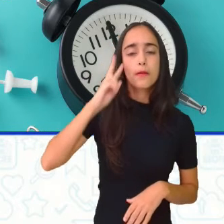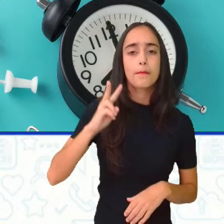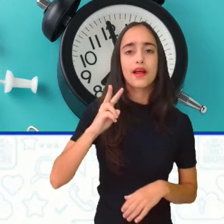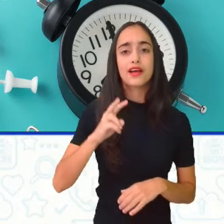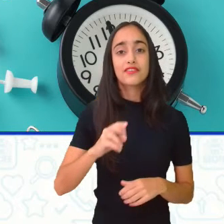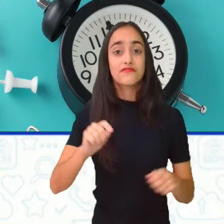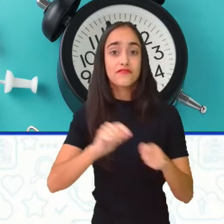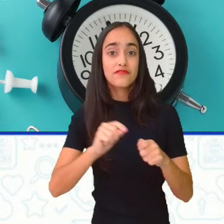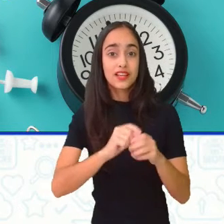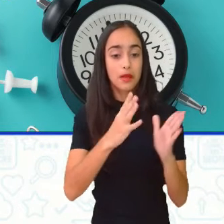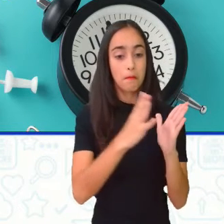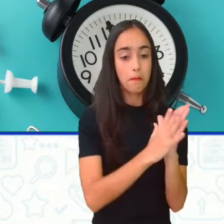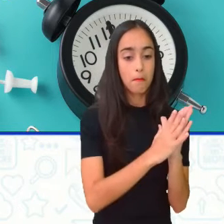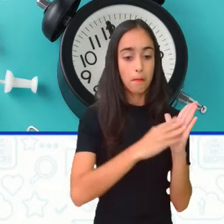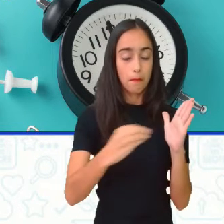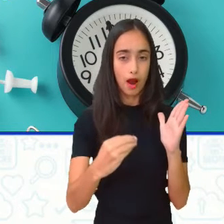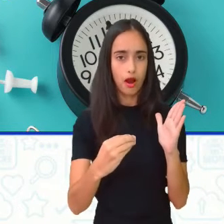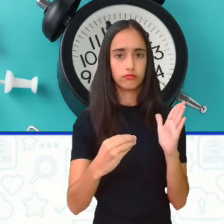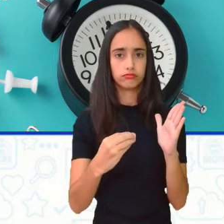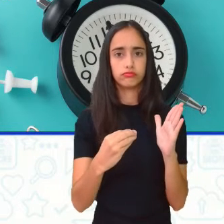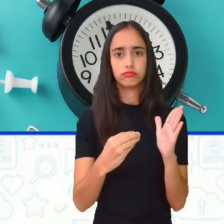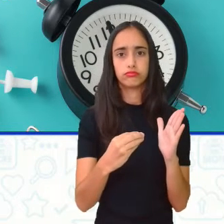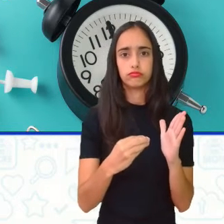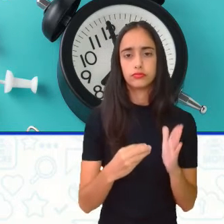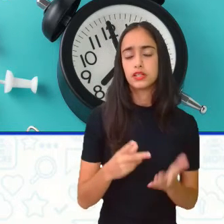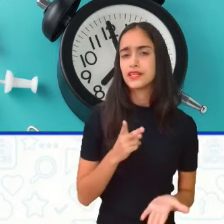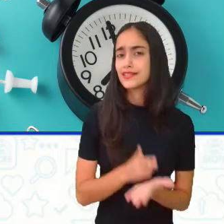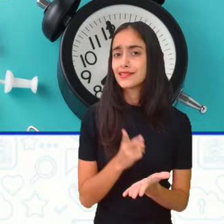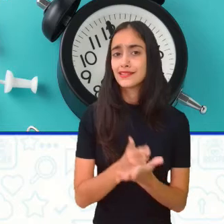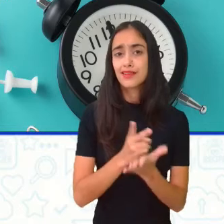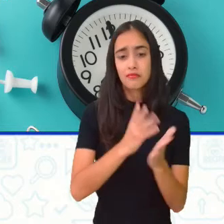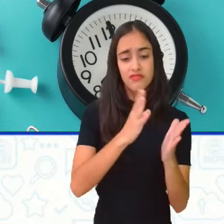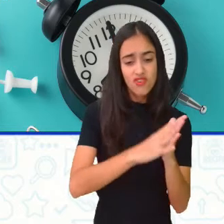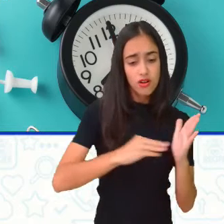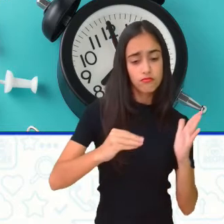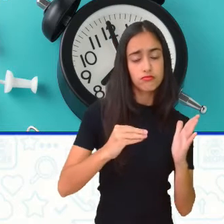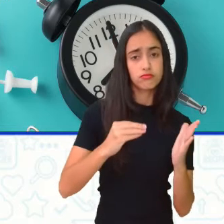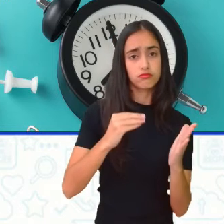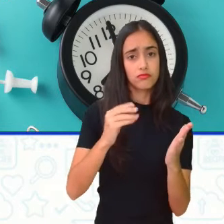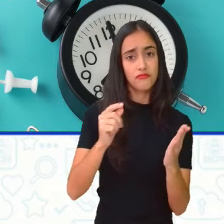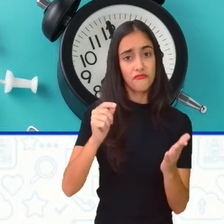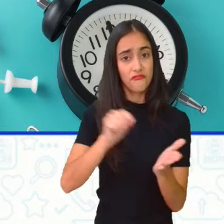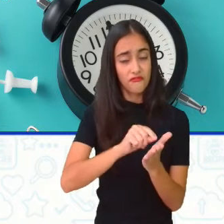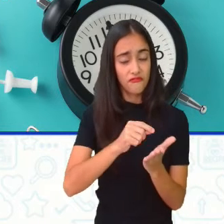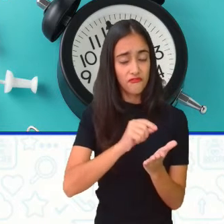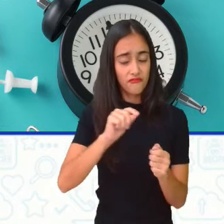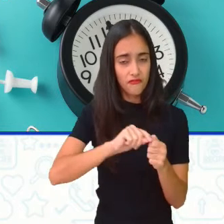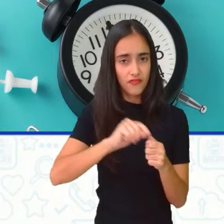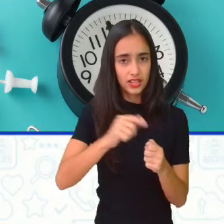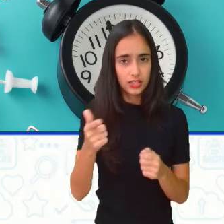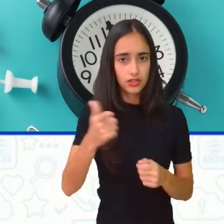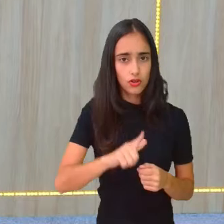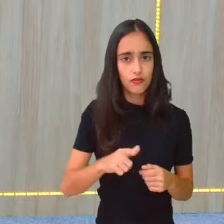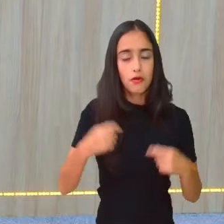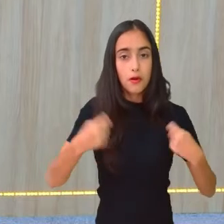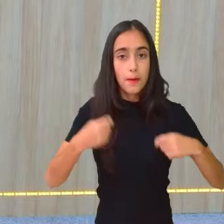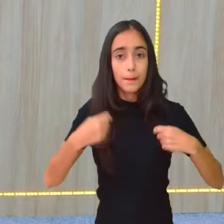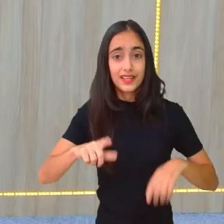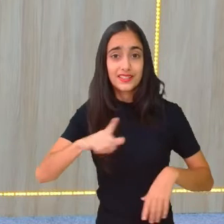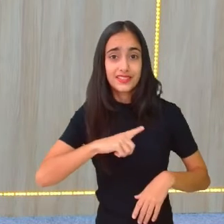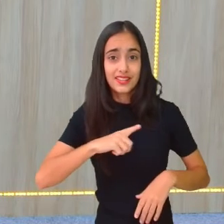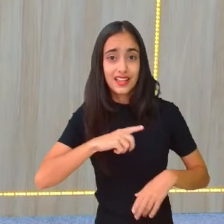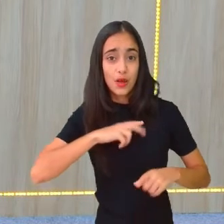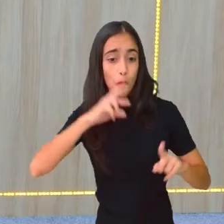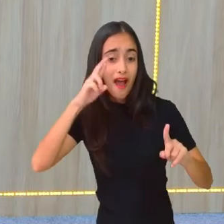estiver fazendo um resumo no computador. Mas toda vez que você copiar o trechinho, você precisa referenciar, tá? Mesmo que seja um material